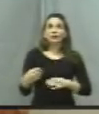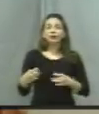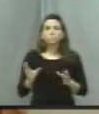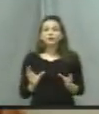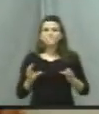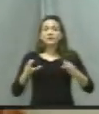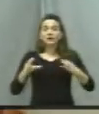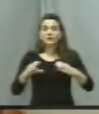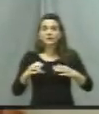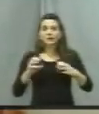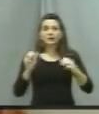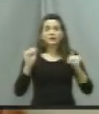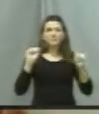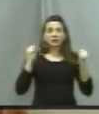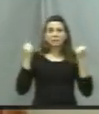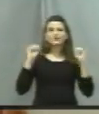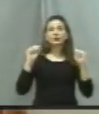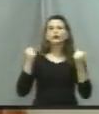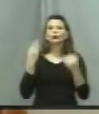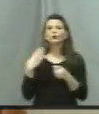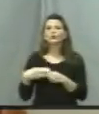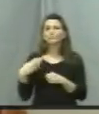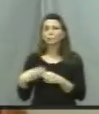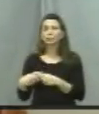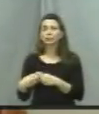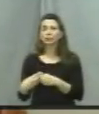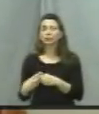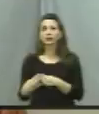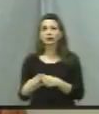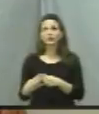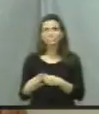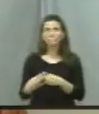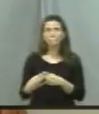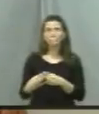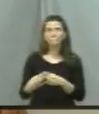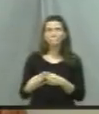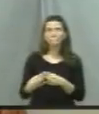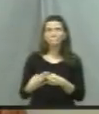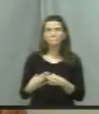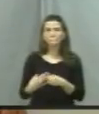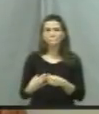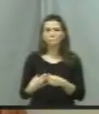Engraçado, pimenta nos olhos dos outros é refresco.